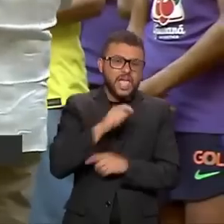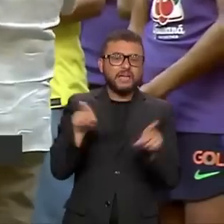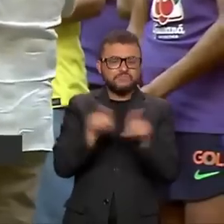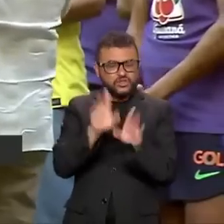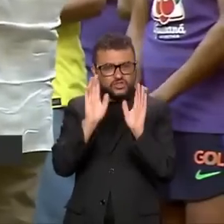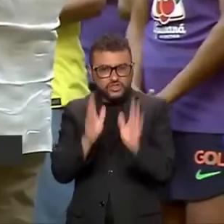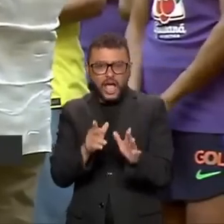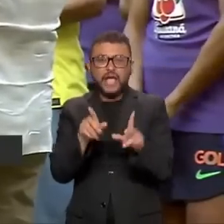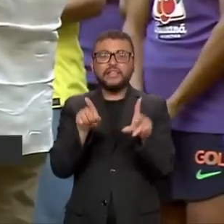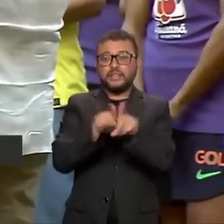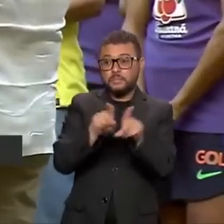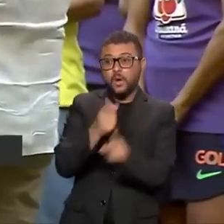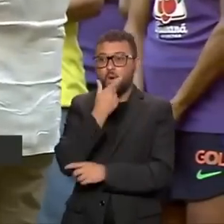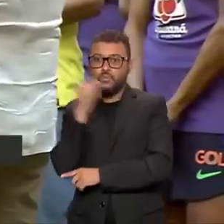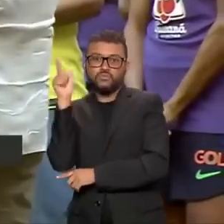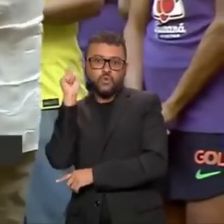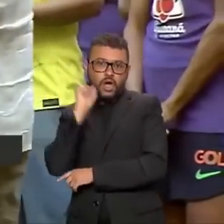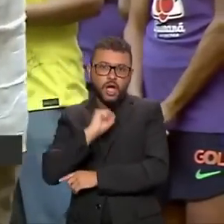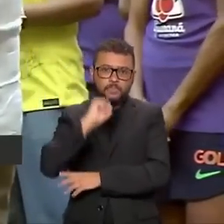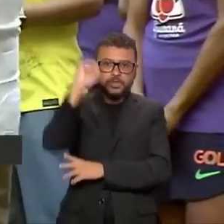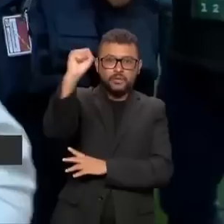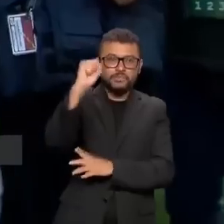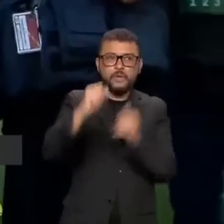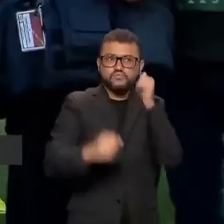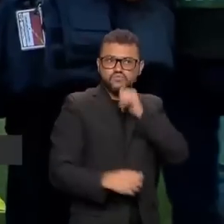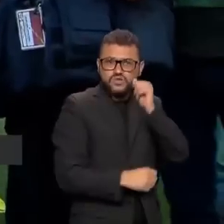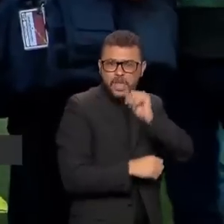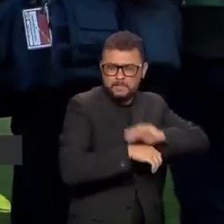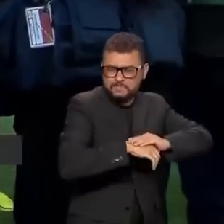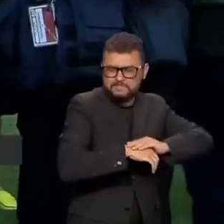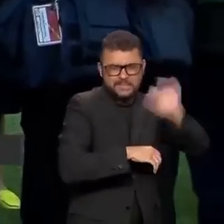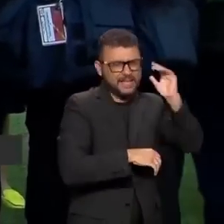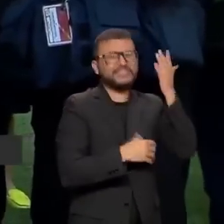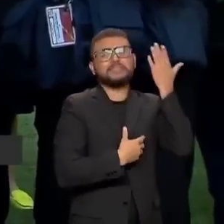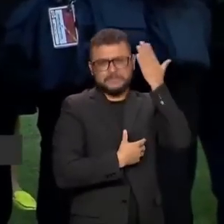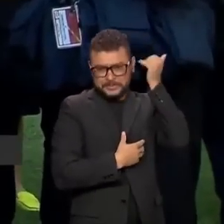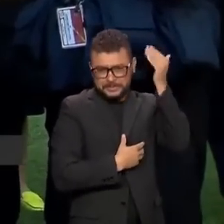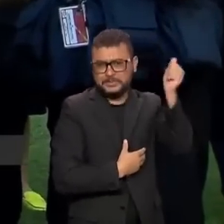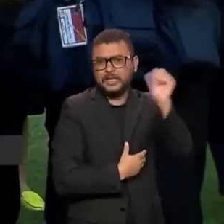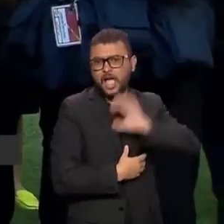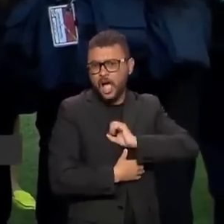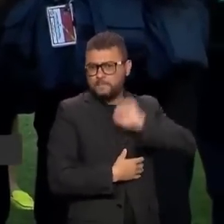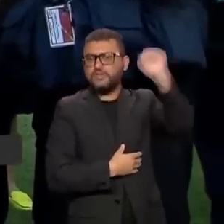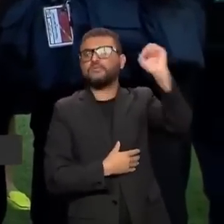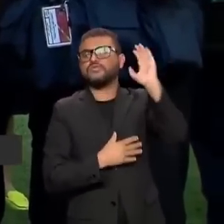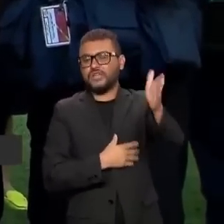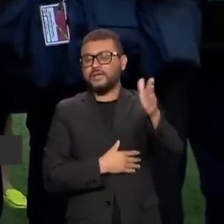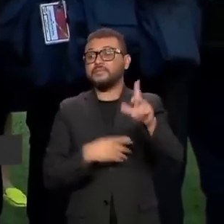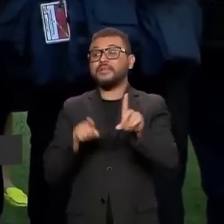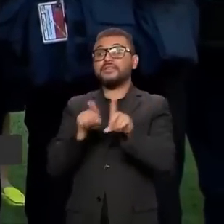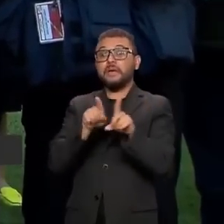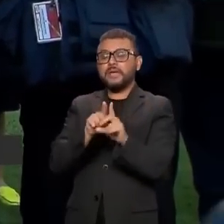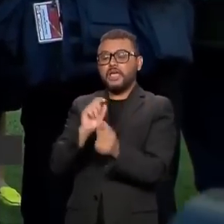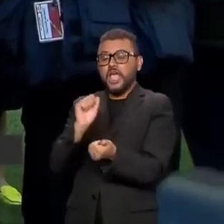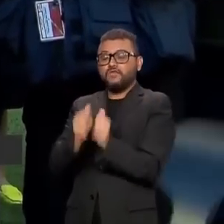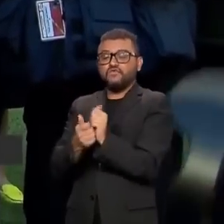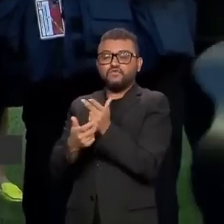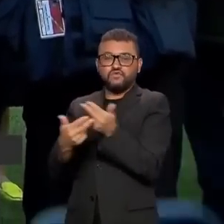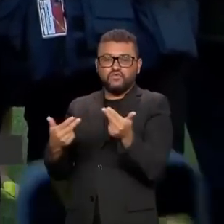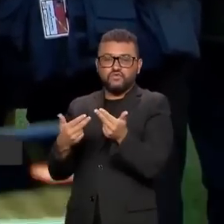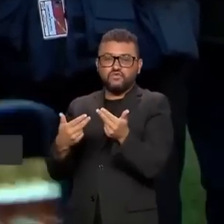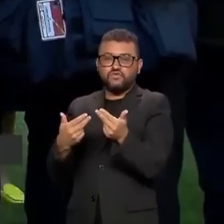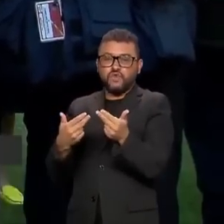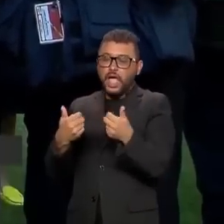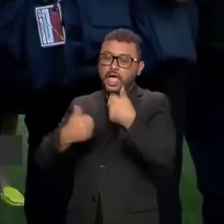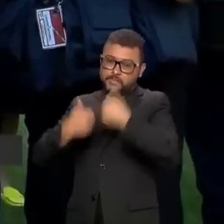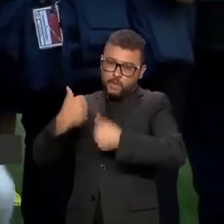vezes masculino, às vezes a seleção feminina é melhor que a masculina. E eu acho que no futebol tem que ser assim. Quem sabe